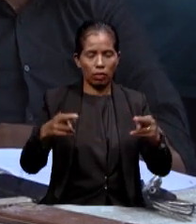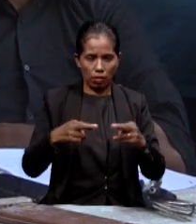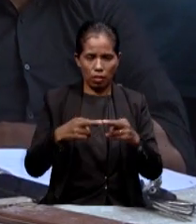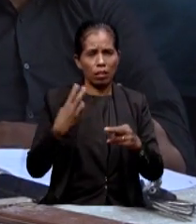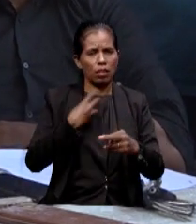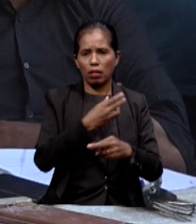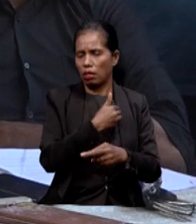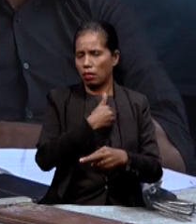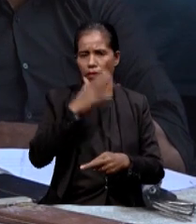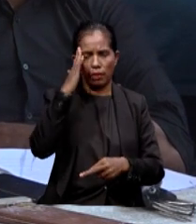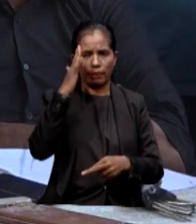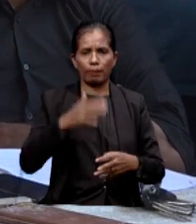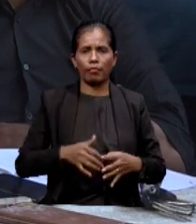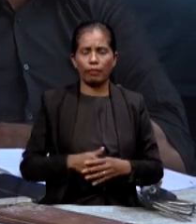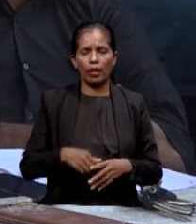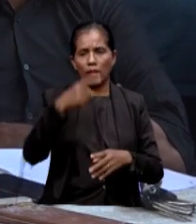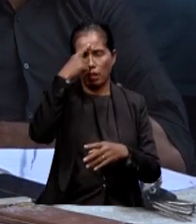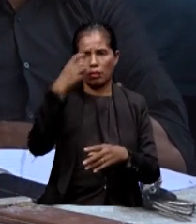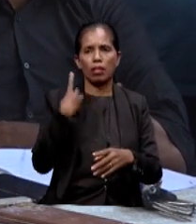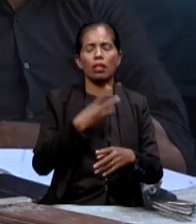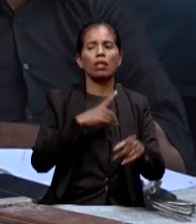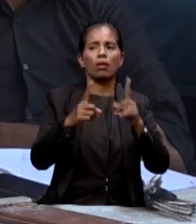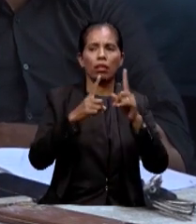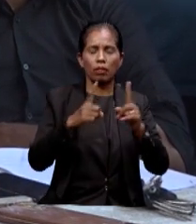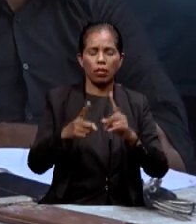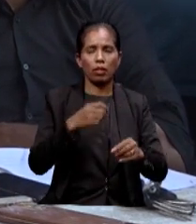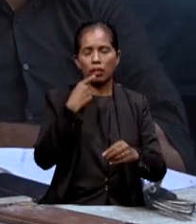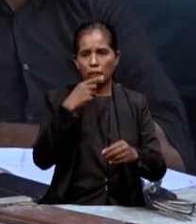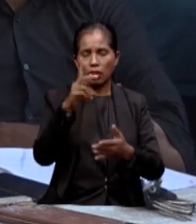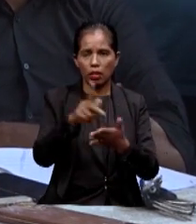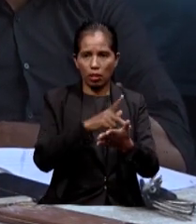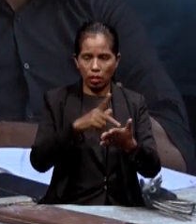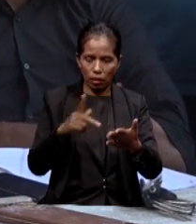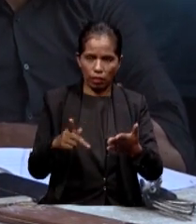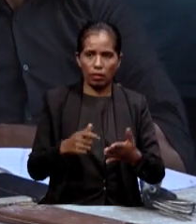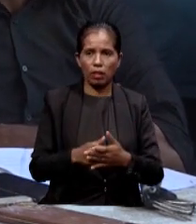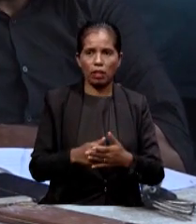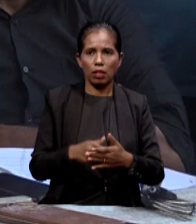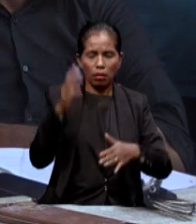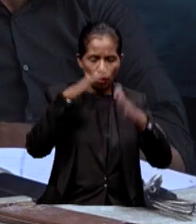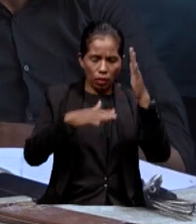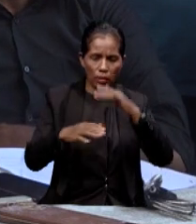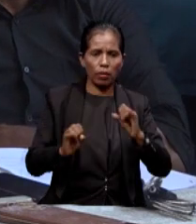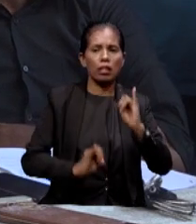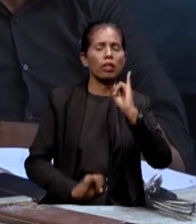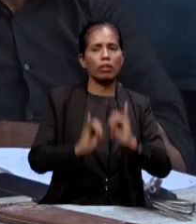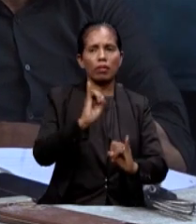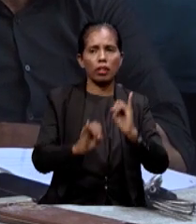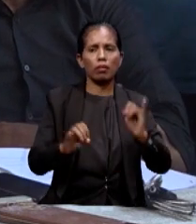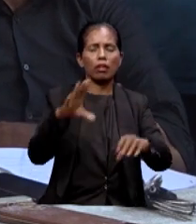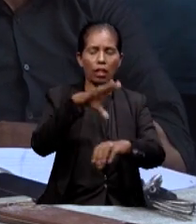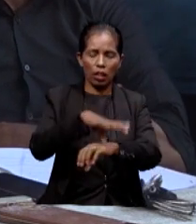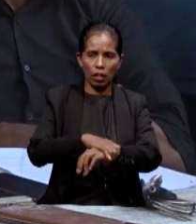katene. Tamba ita kuliah sei dan be makhalu krimi usi arte marciais ke rituais. Ne problem individual ninian. Bakarnya kastigo